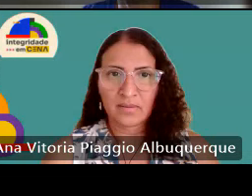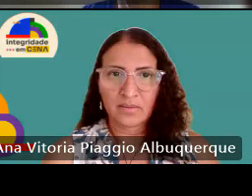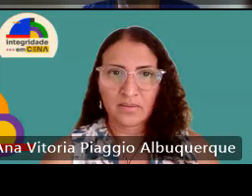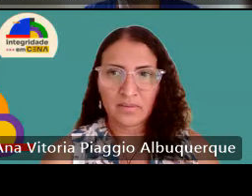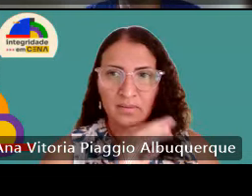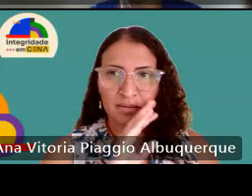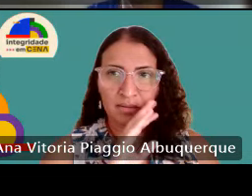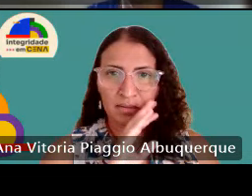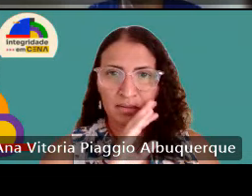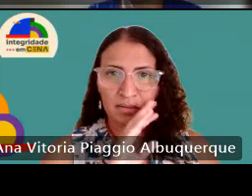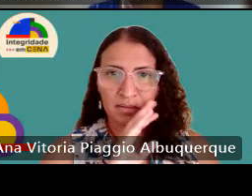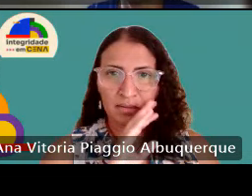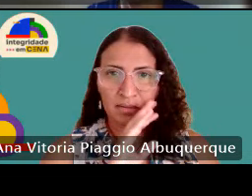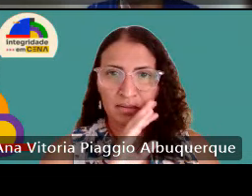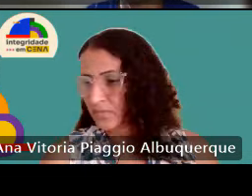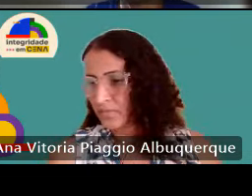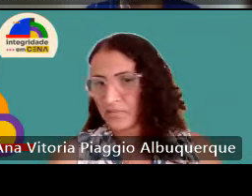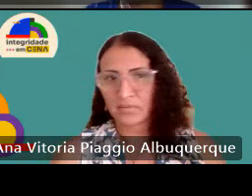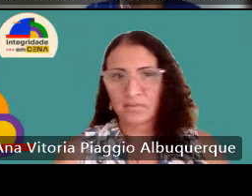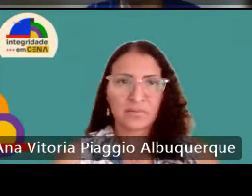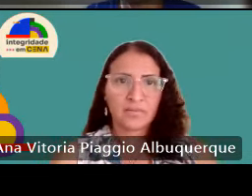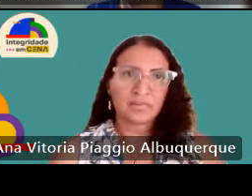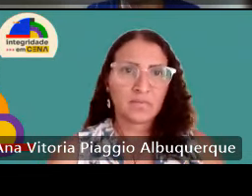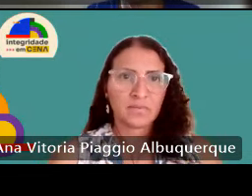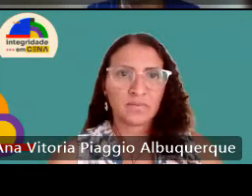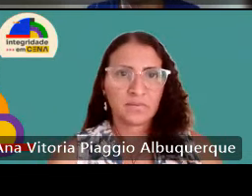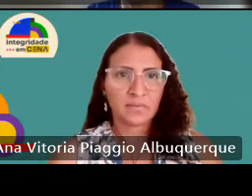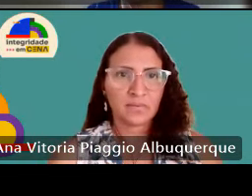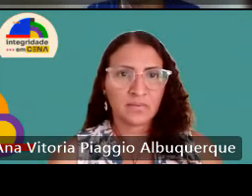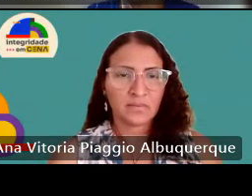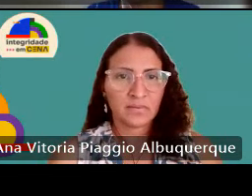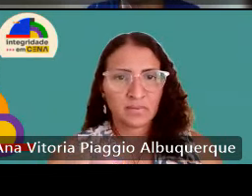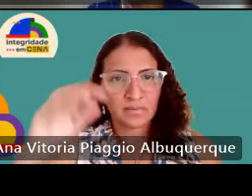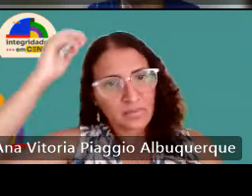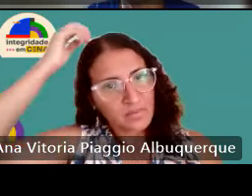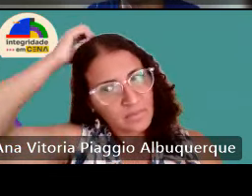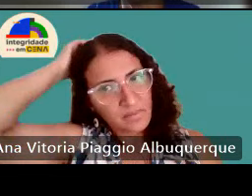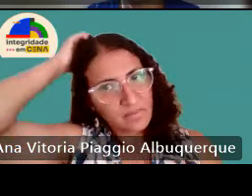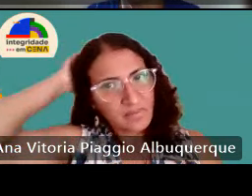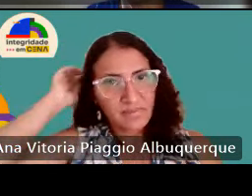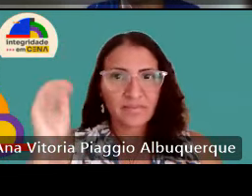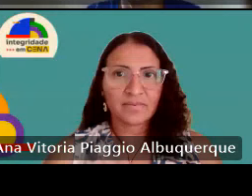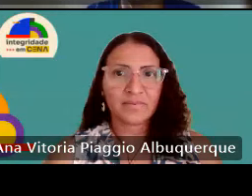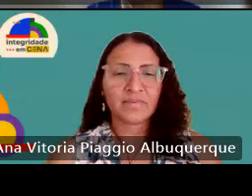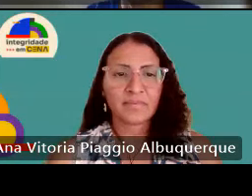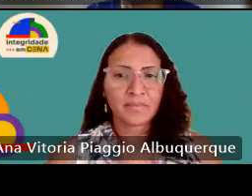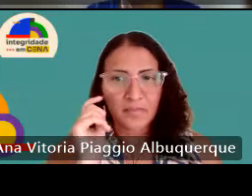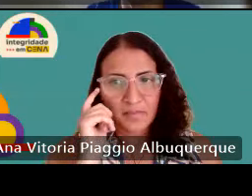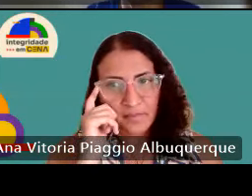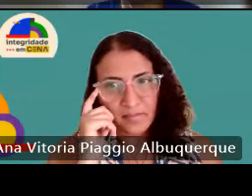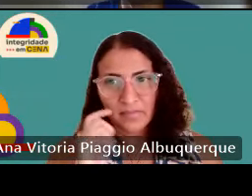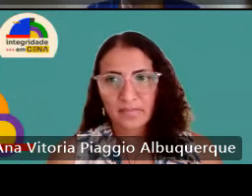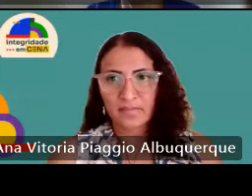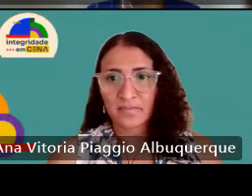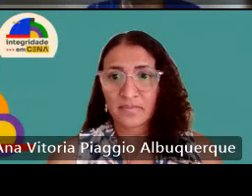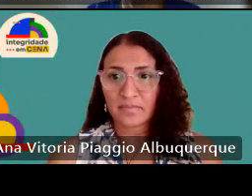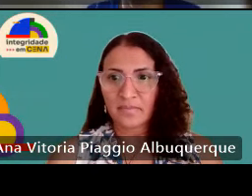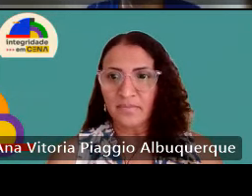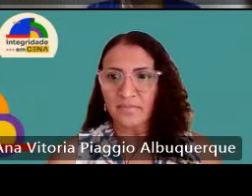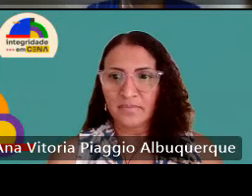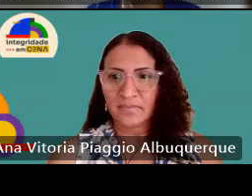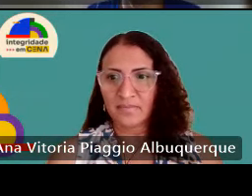a a gente tem também ali né a oportunidade de compreender as causas e de tratar cada uma delas da forma correta e